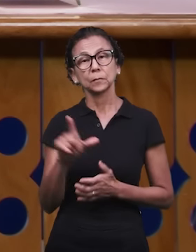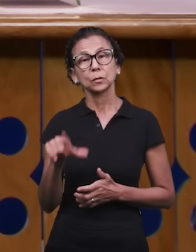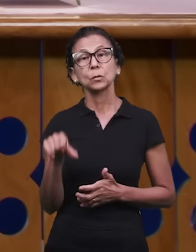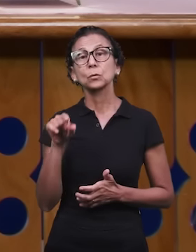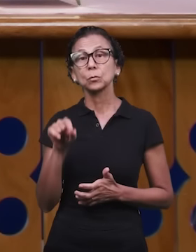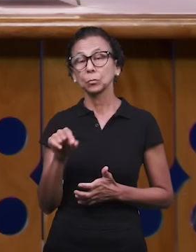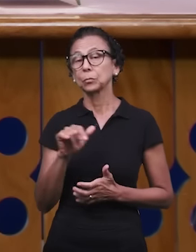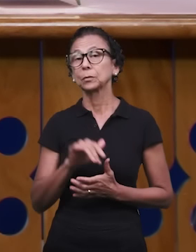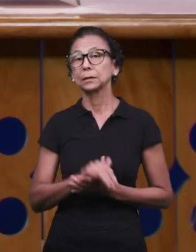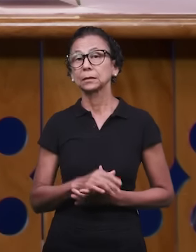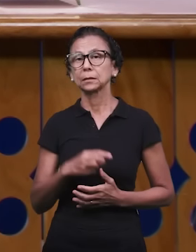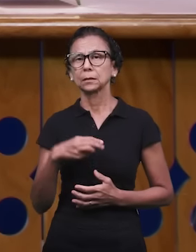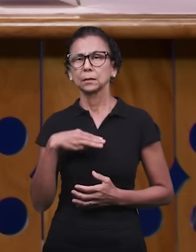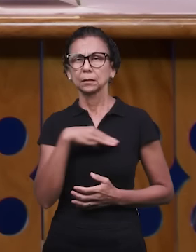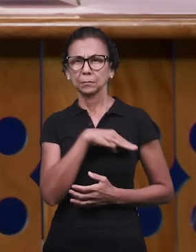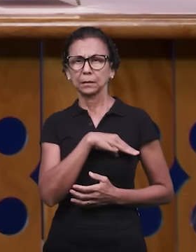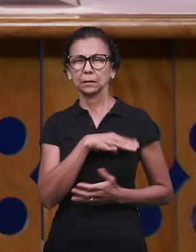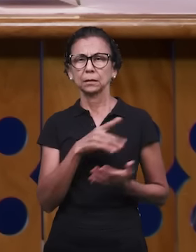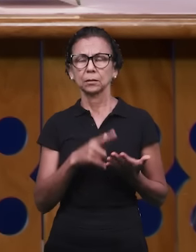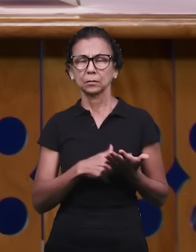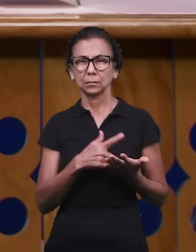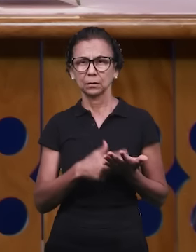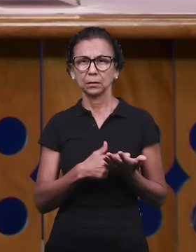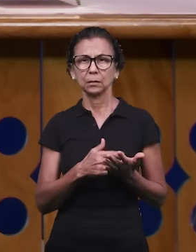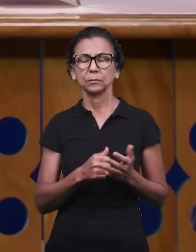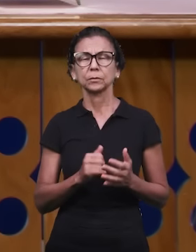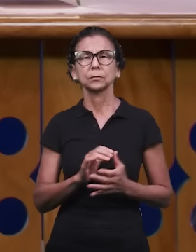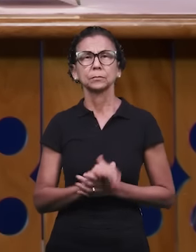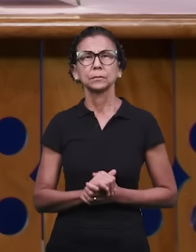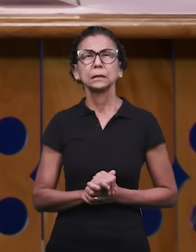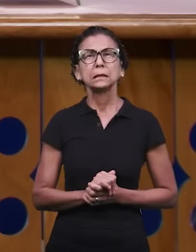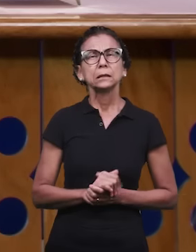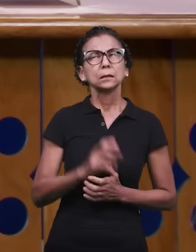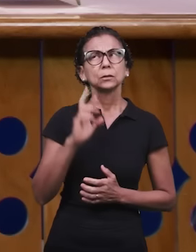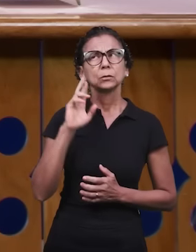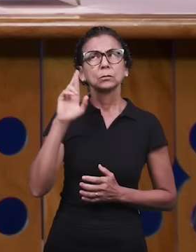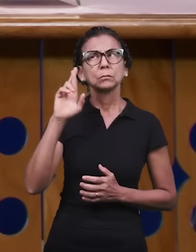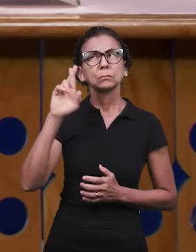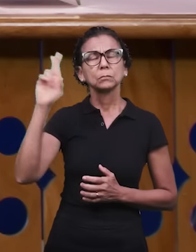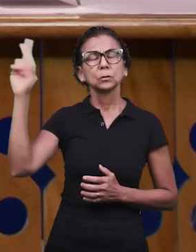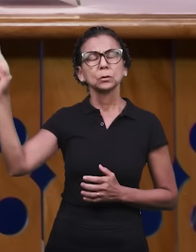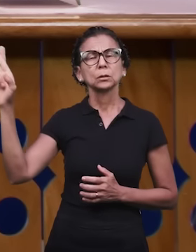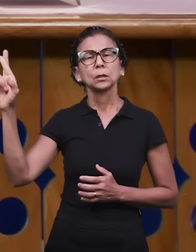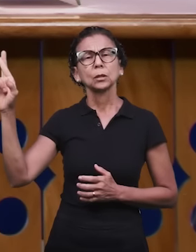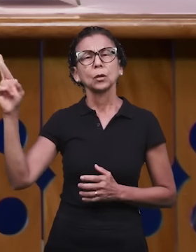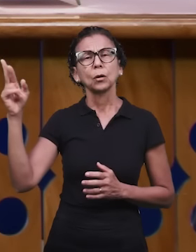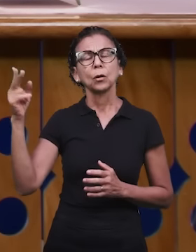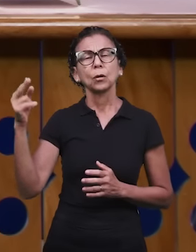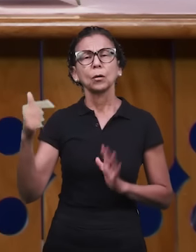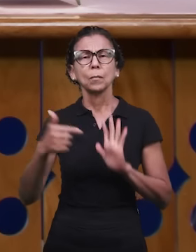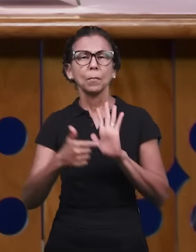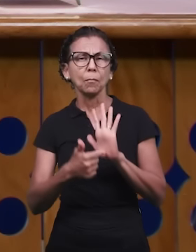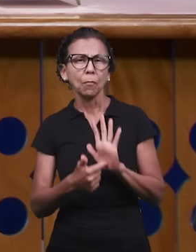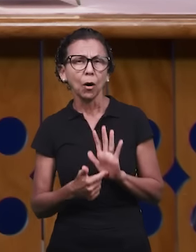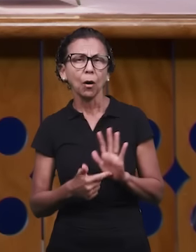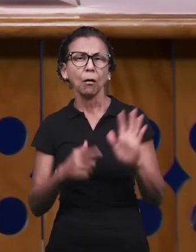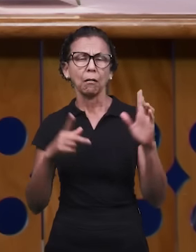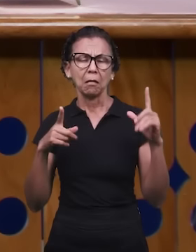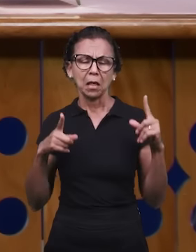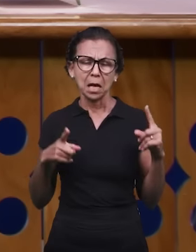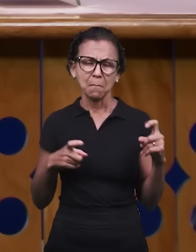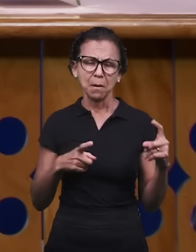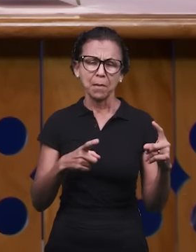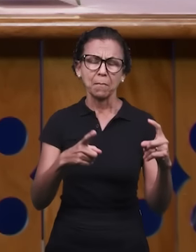profecias referentes ao princípio das dores, tudo que aconteceria, guerra, rumores de